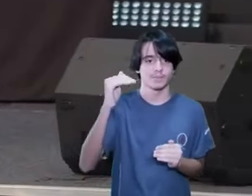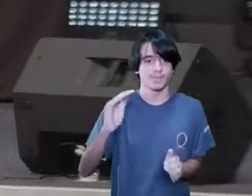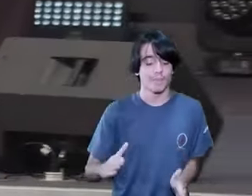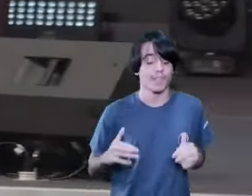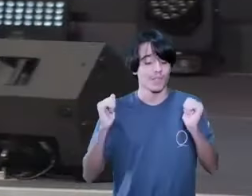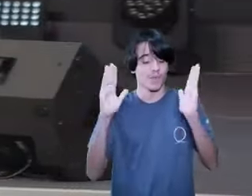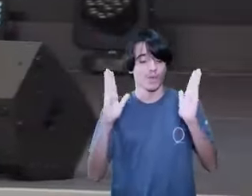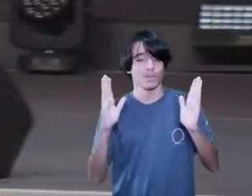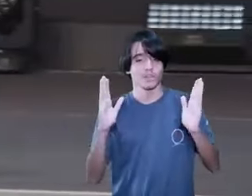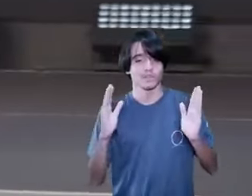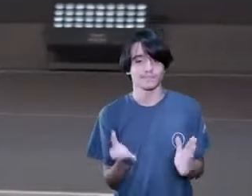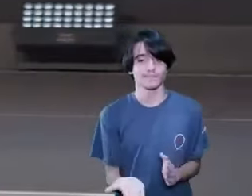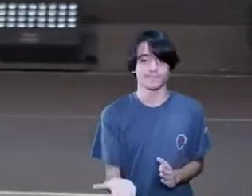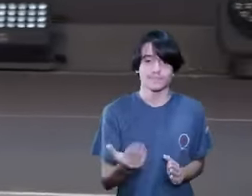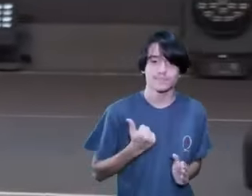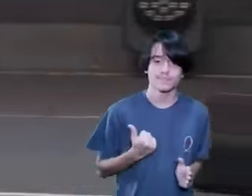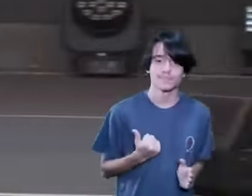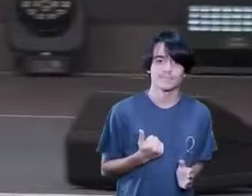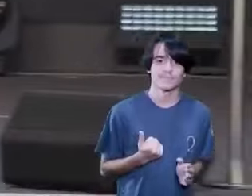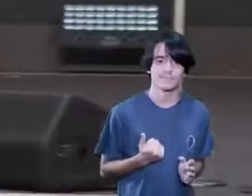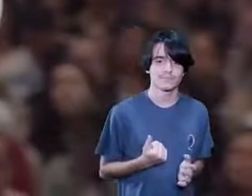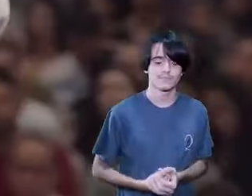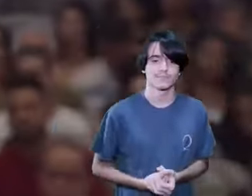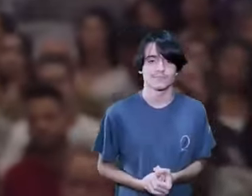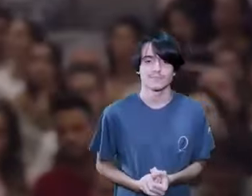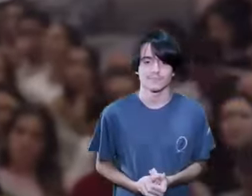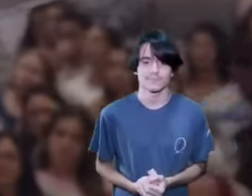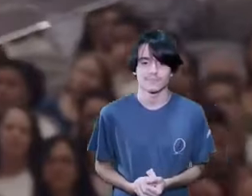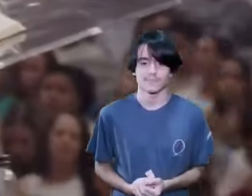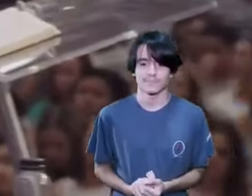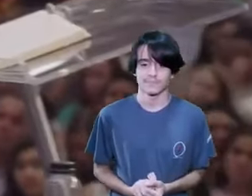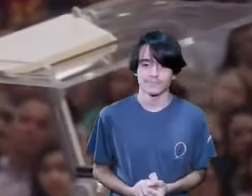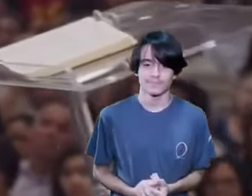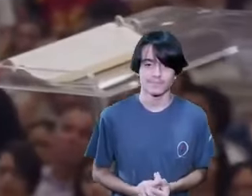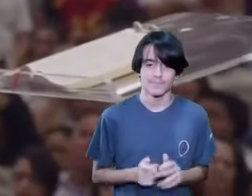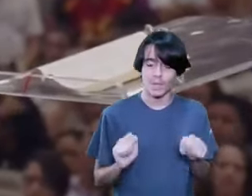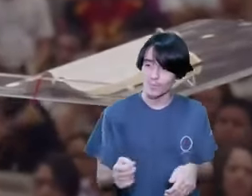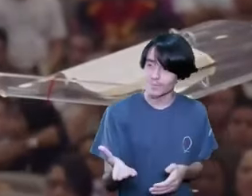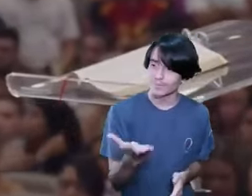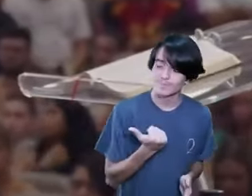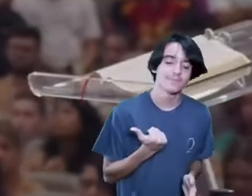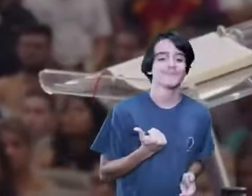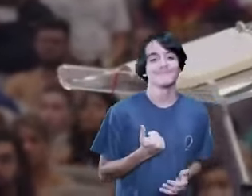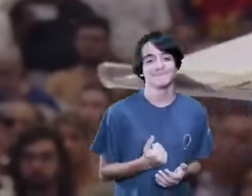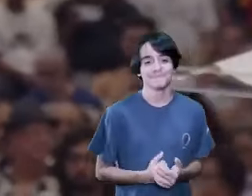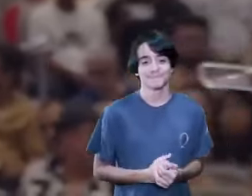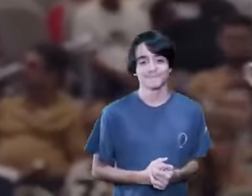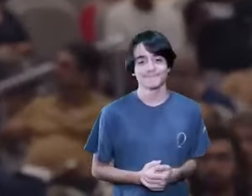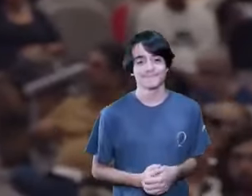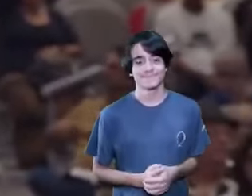maior. Vem, moço. Vem, moça. Vem, homem. Tu está relutante.